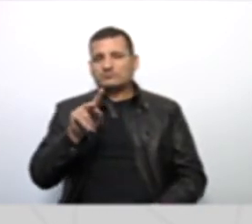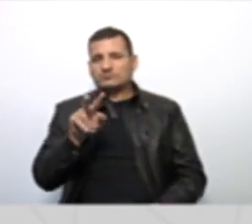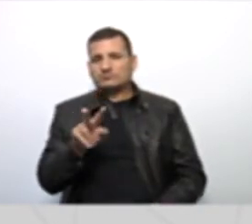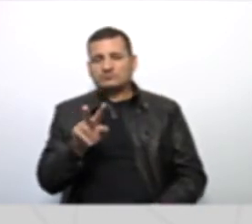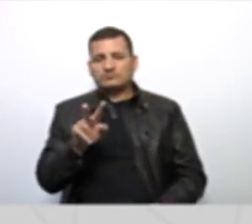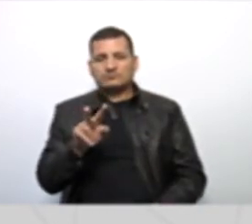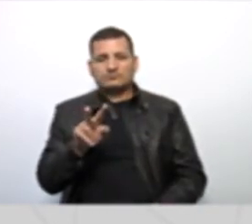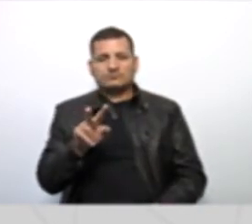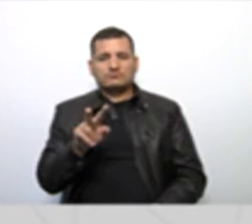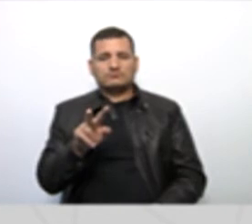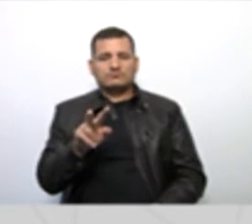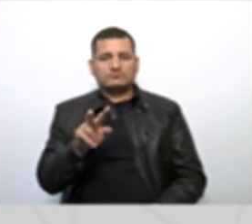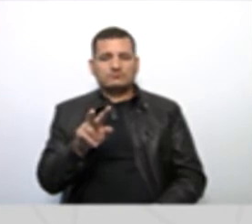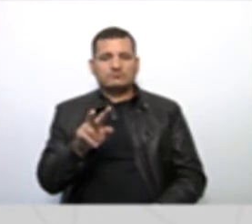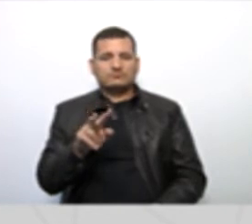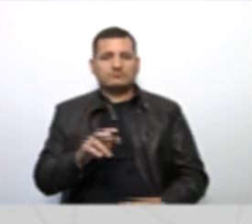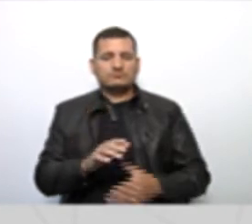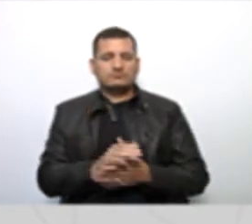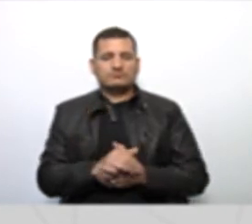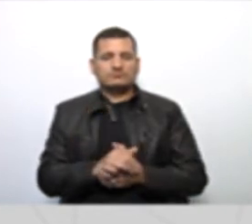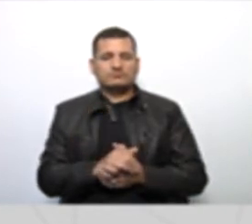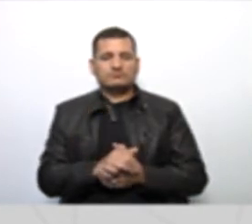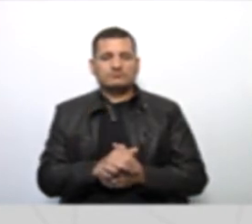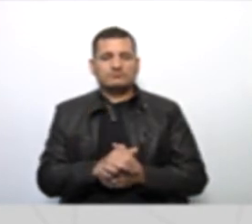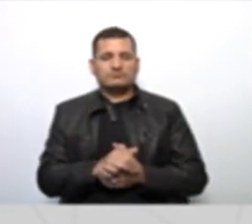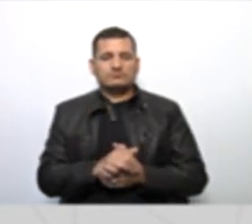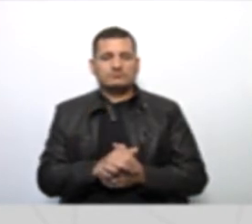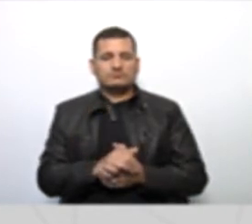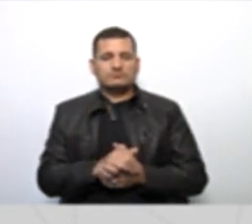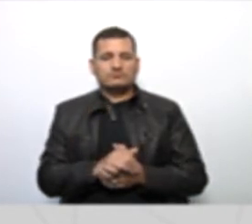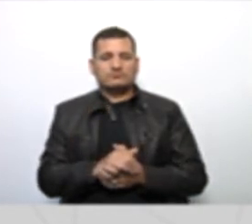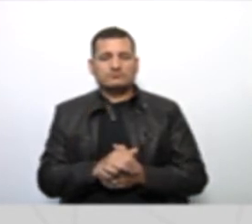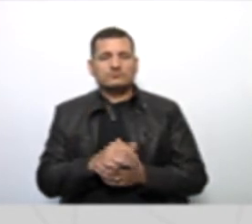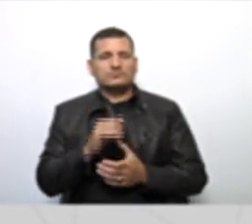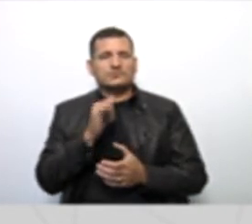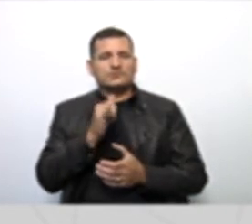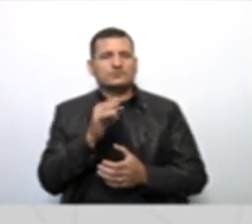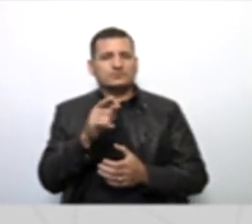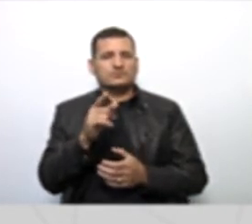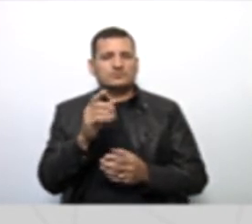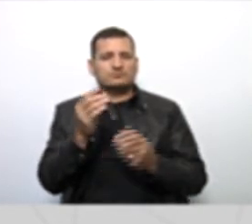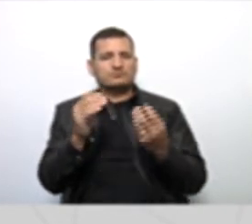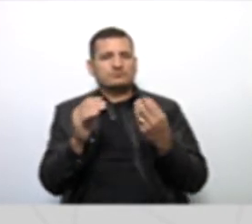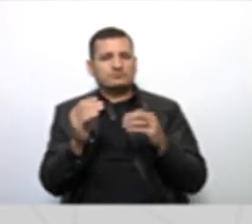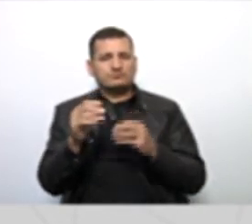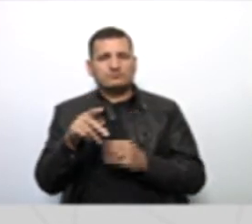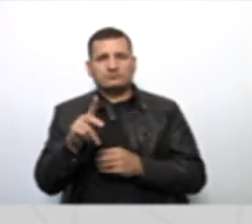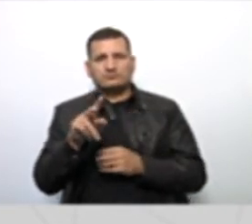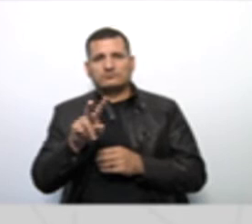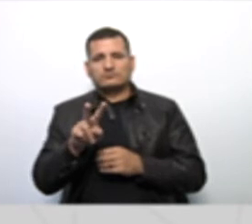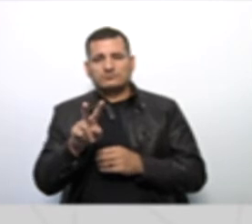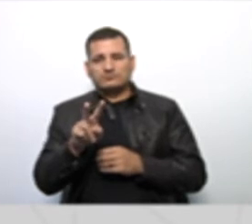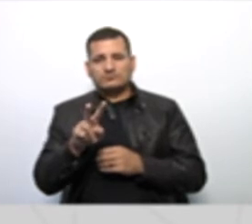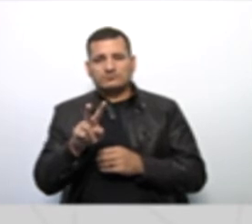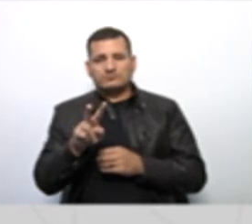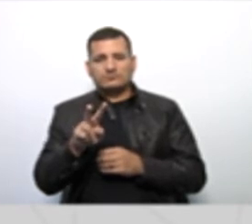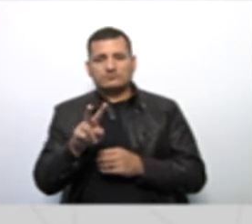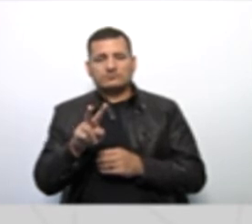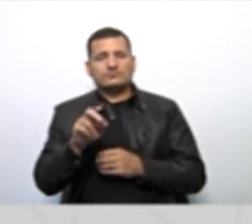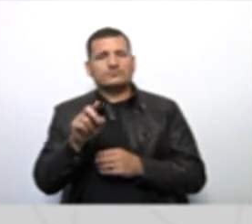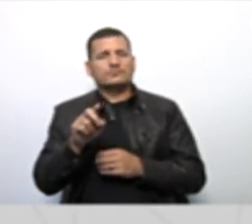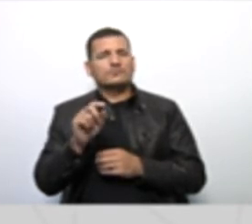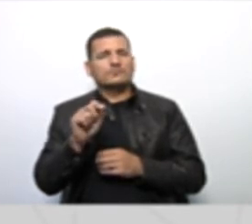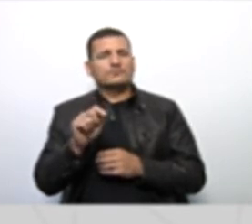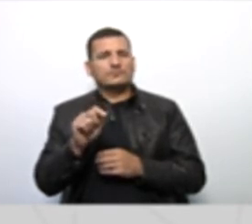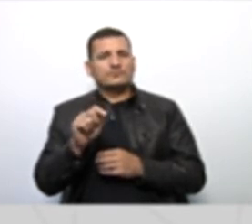maneira preferida. Se você os adicionar através do arquivo .kv, a vantagem é que eles